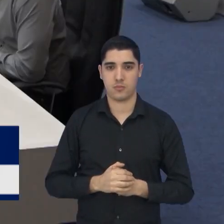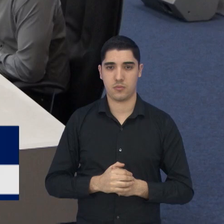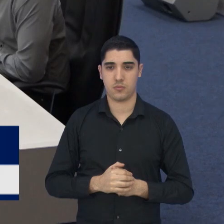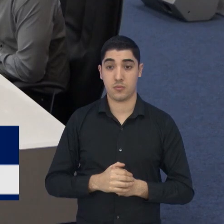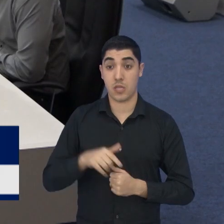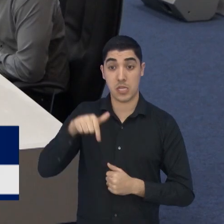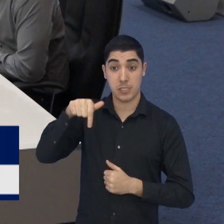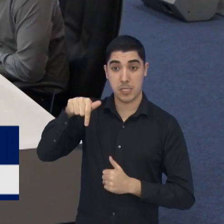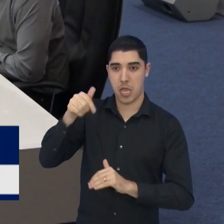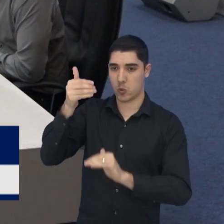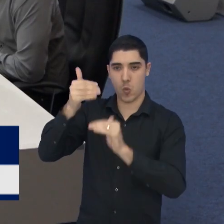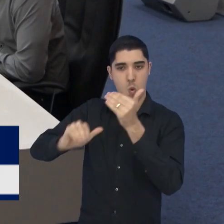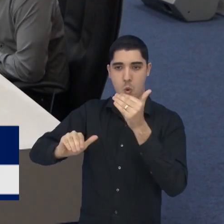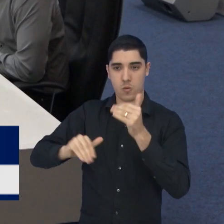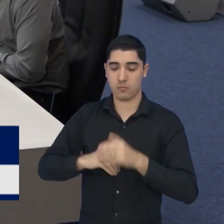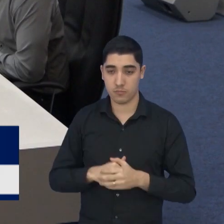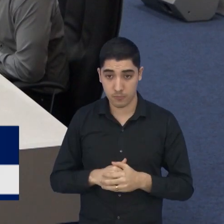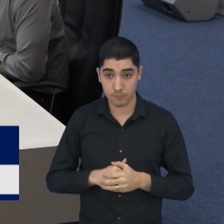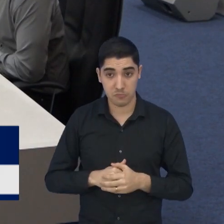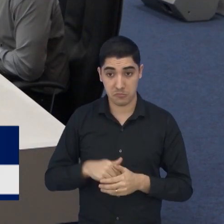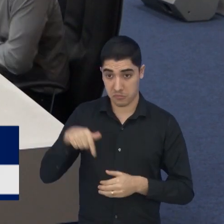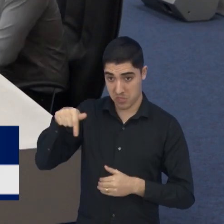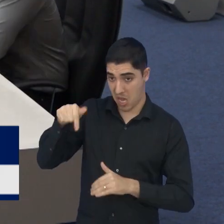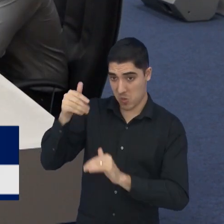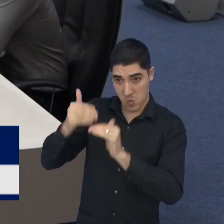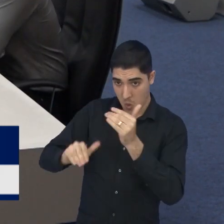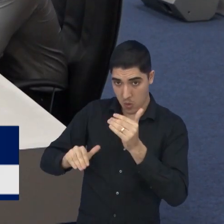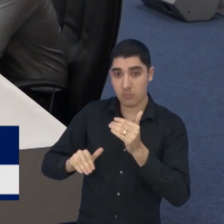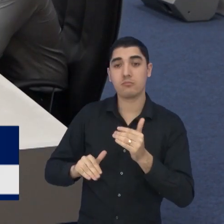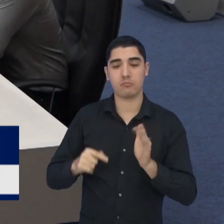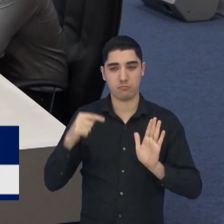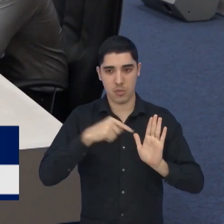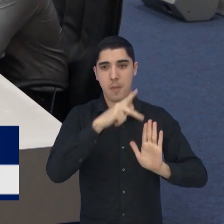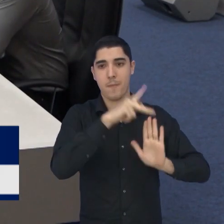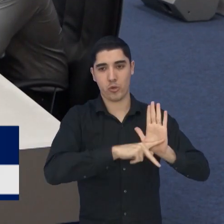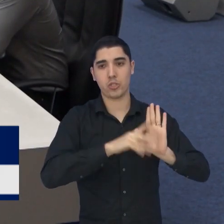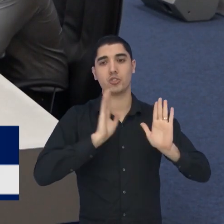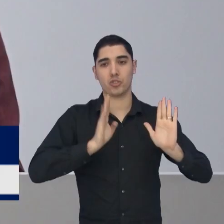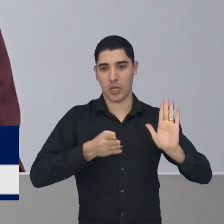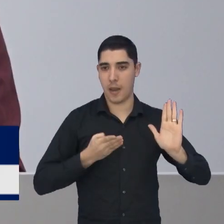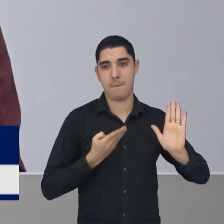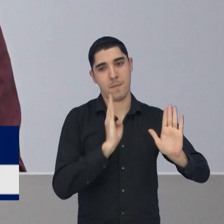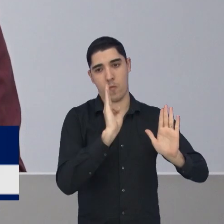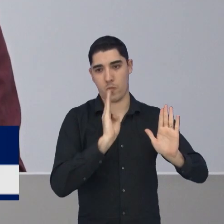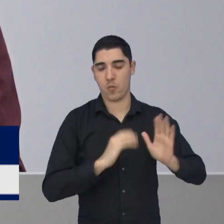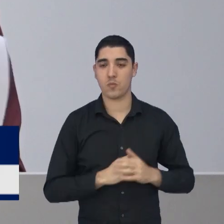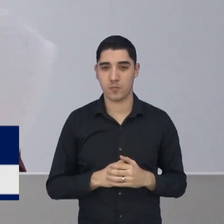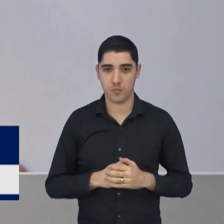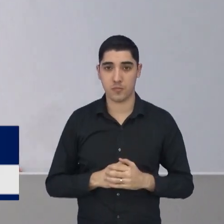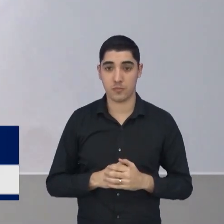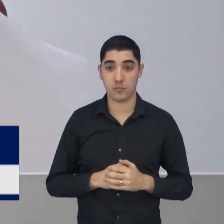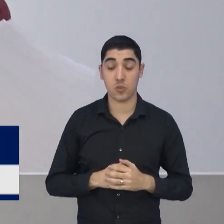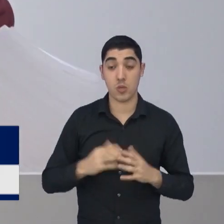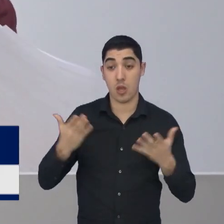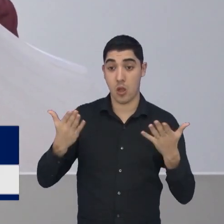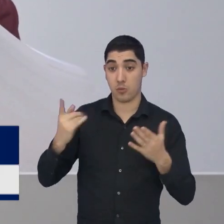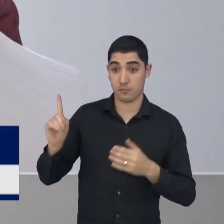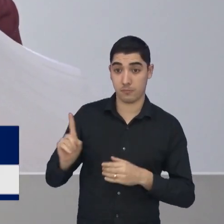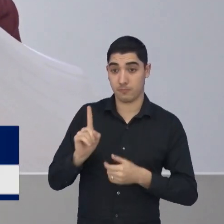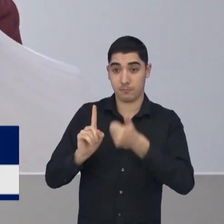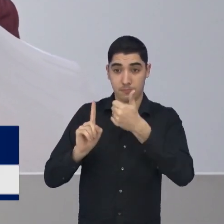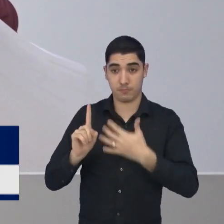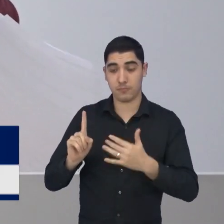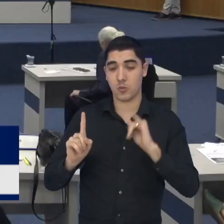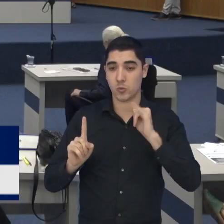7 votos contrários, senhor presidente. Com 7 votos contrários, o projeto está aprovado. Justificativo de voto, a vereadora